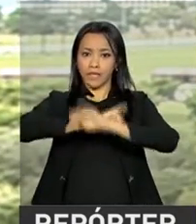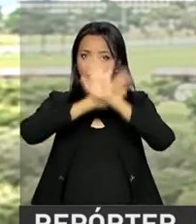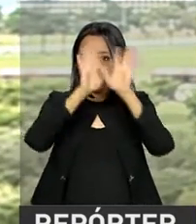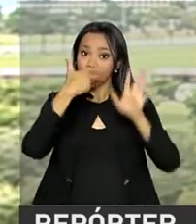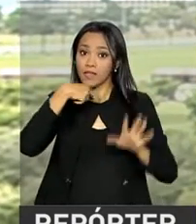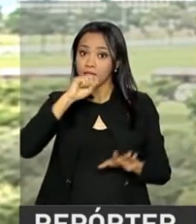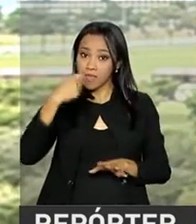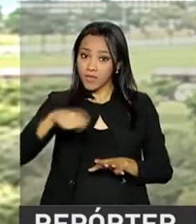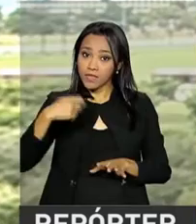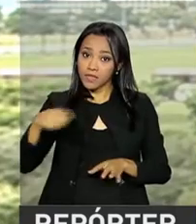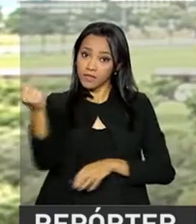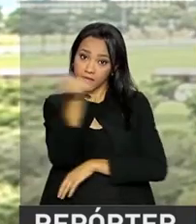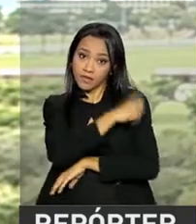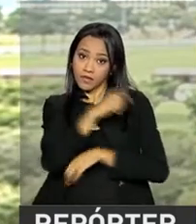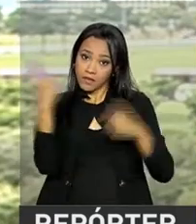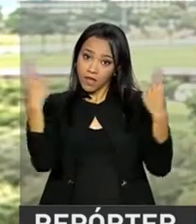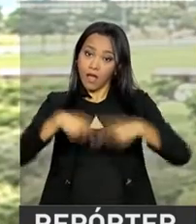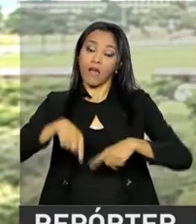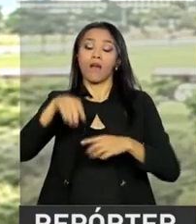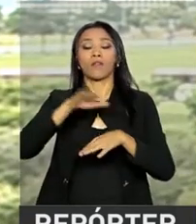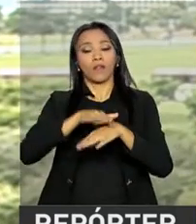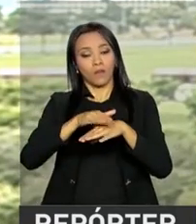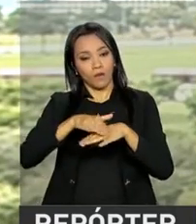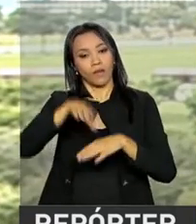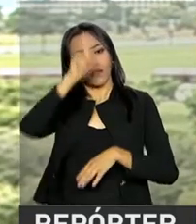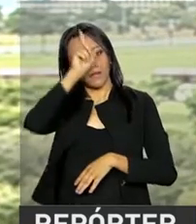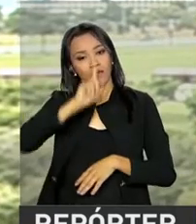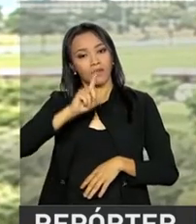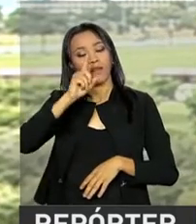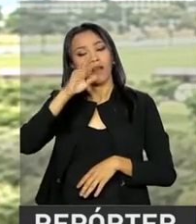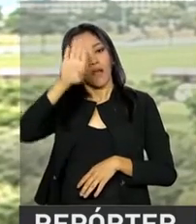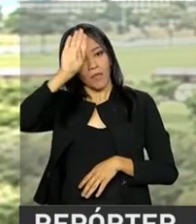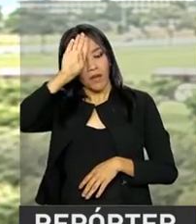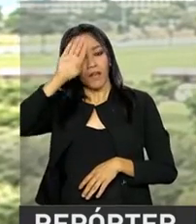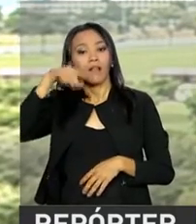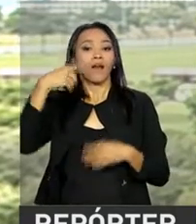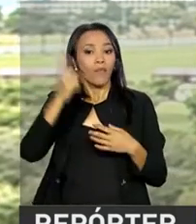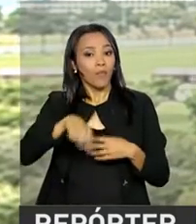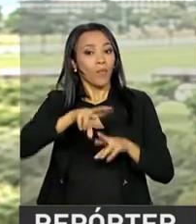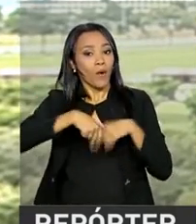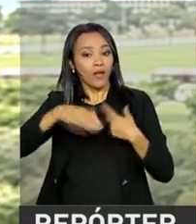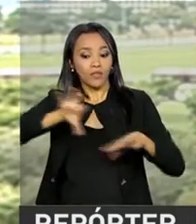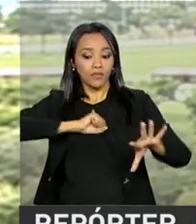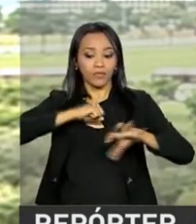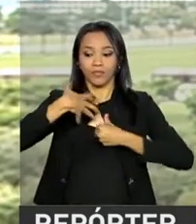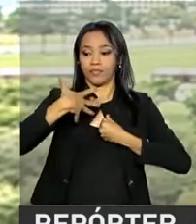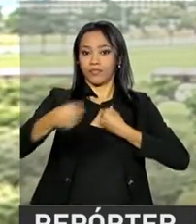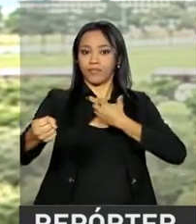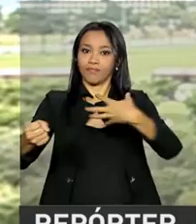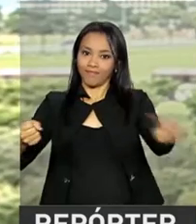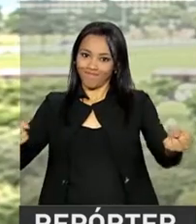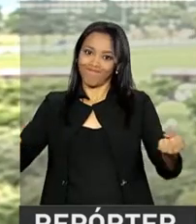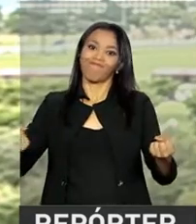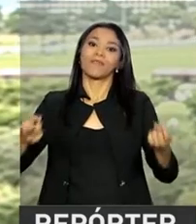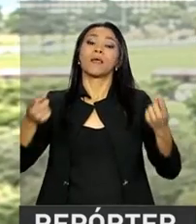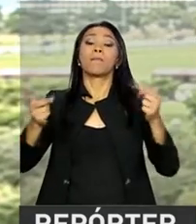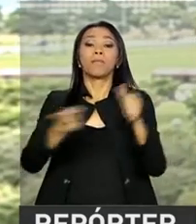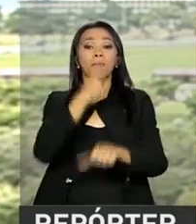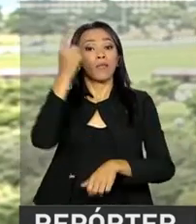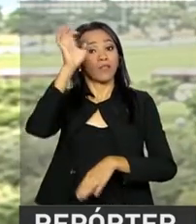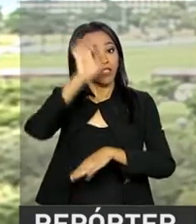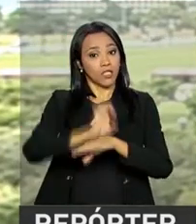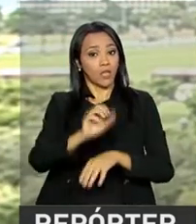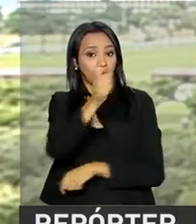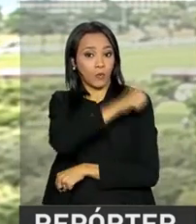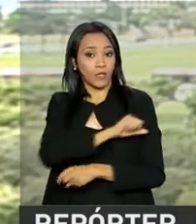precisa se vacinar contra a febre amarela por causa do risco de contágio inicialmente a campanha será dirigido aos estados do